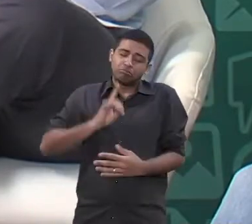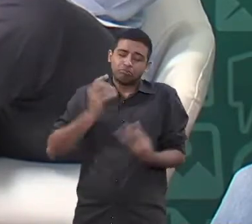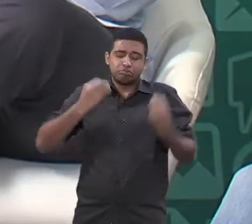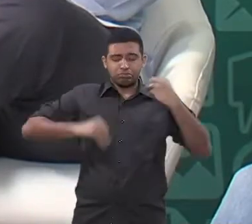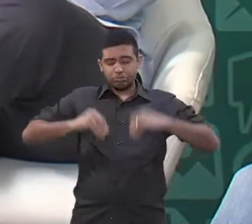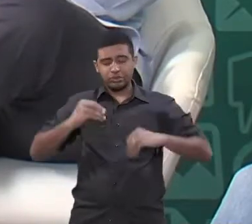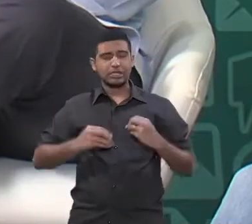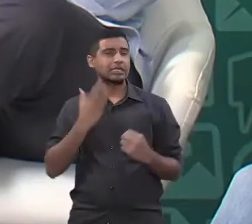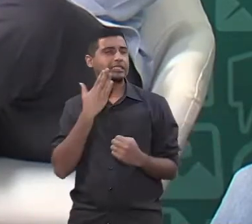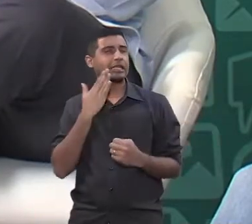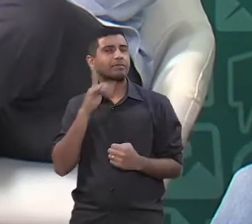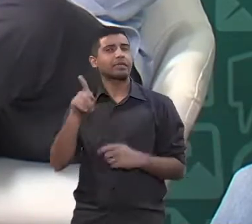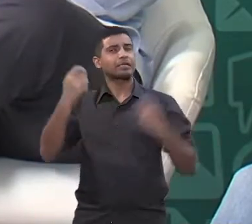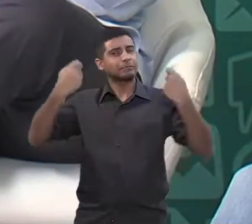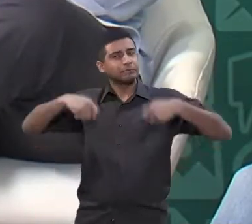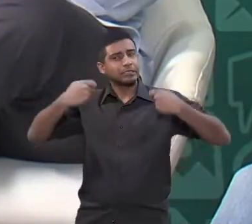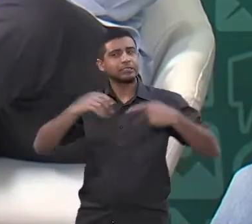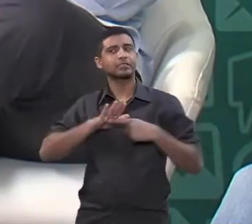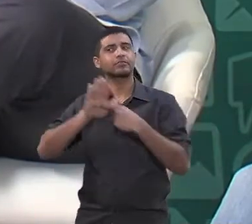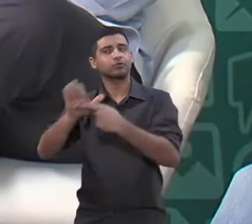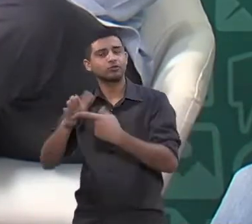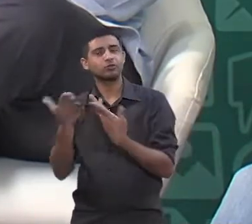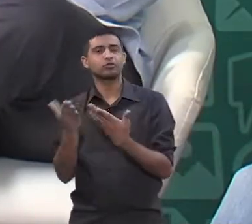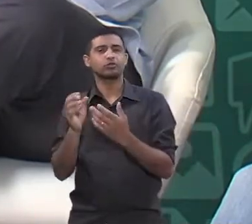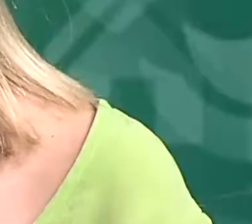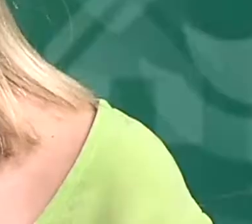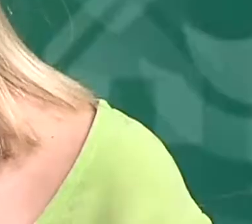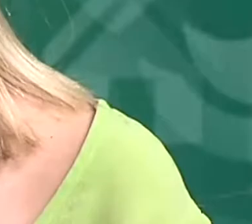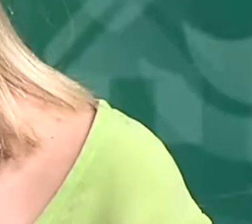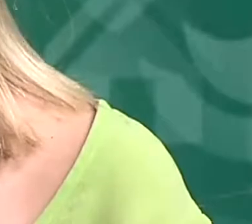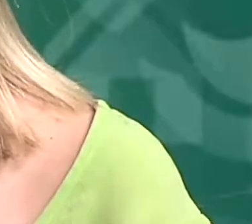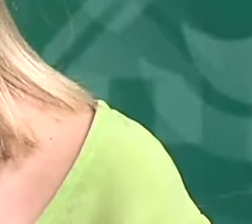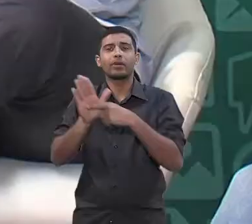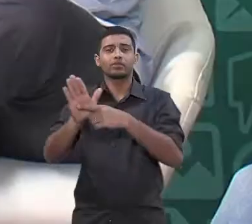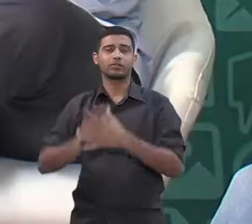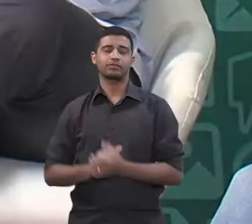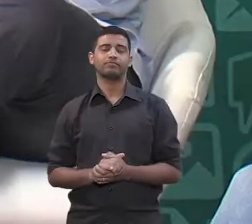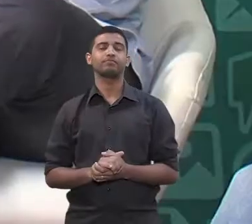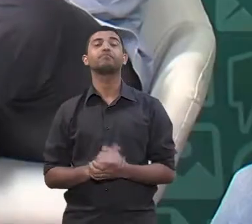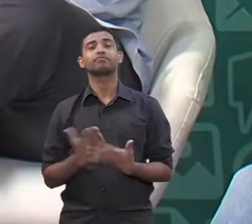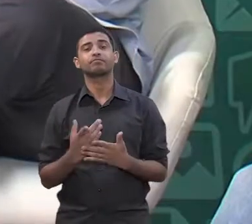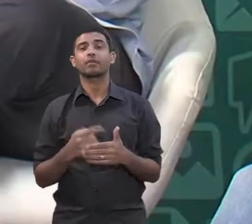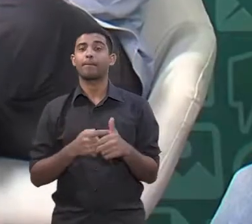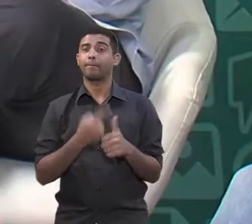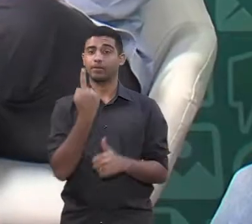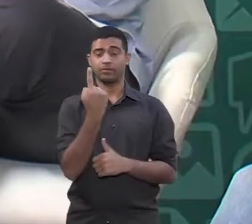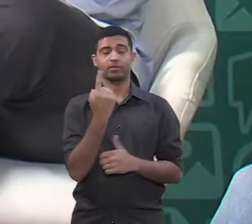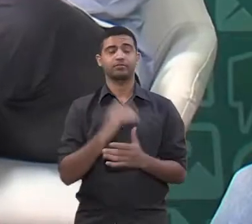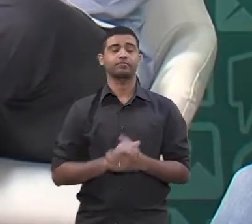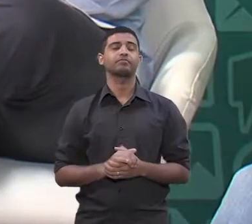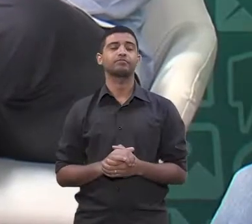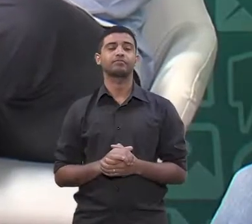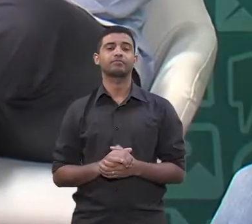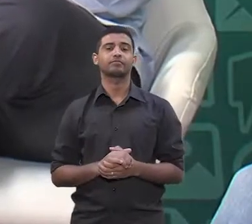como identificar que aquela pessoa está precisando de ajuda, né? E como ajudá-la? Primeiro, se